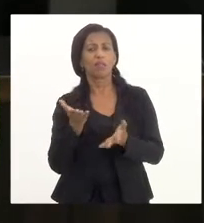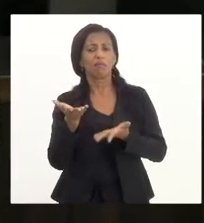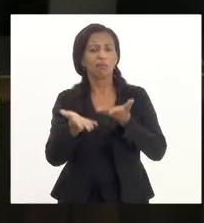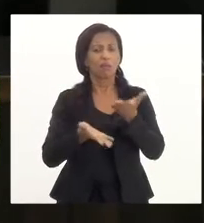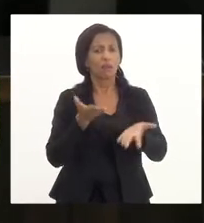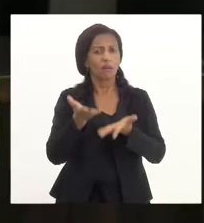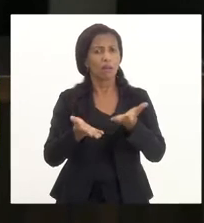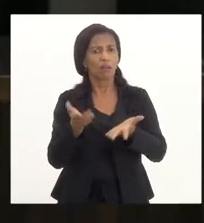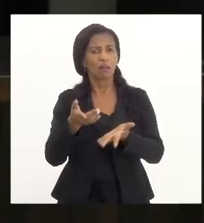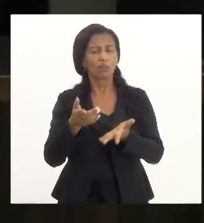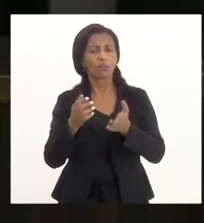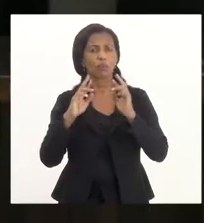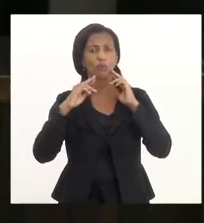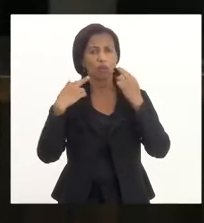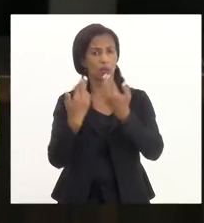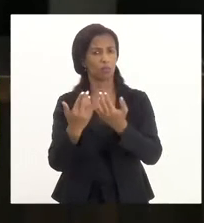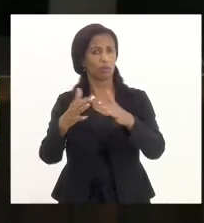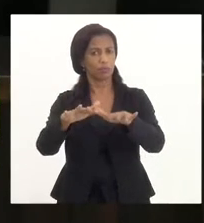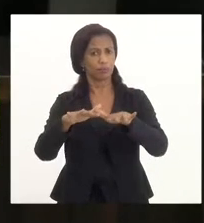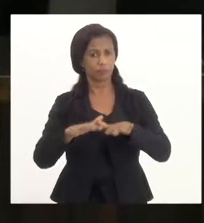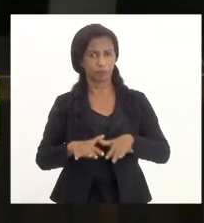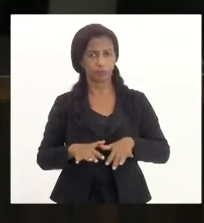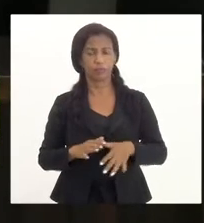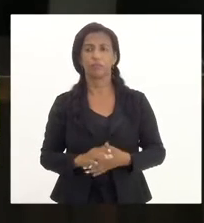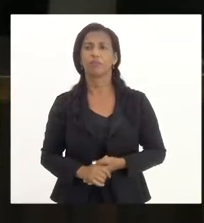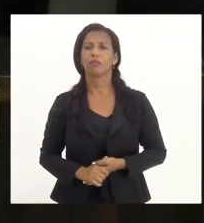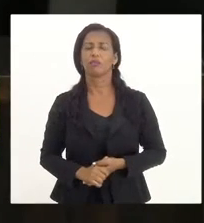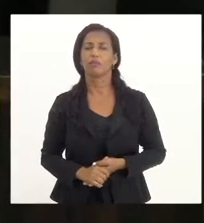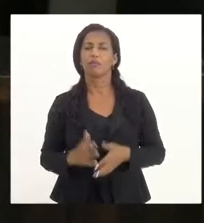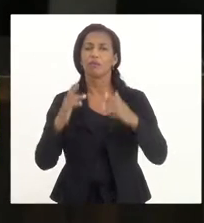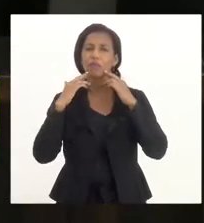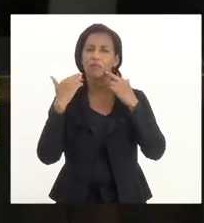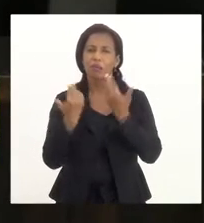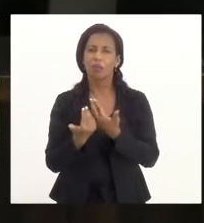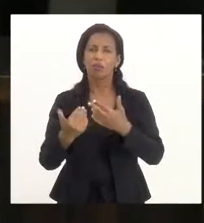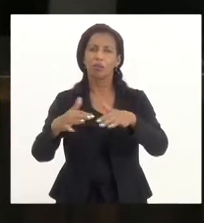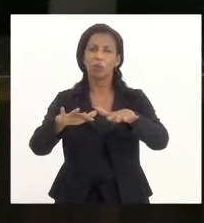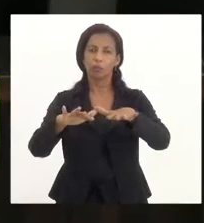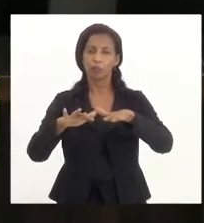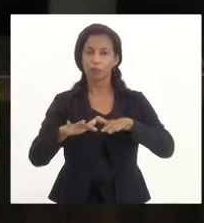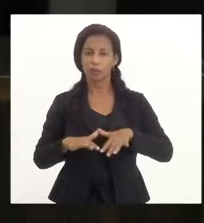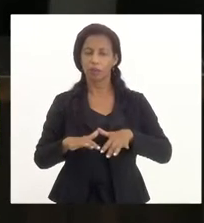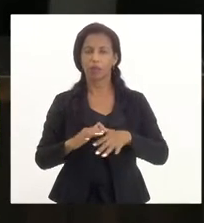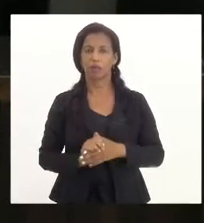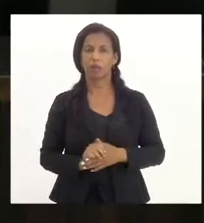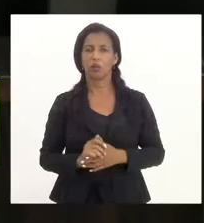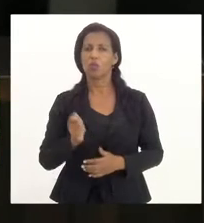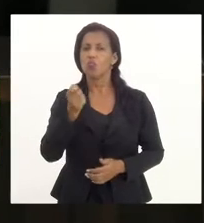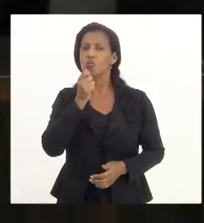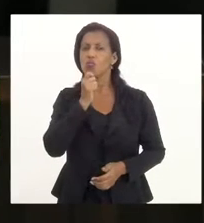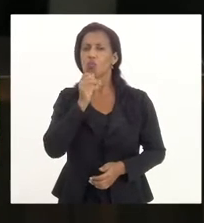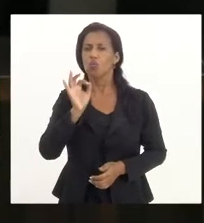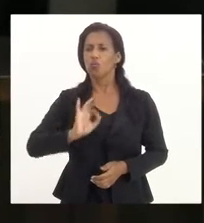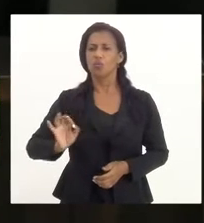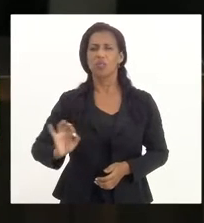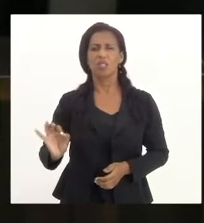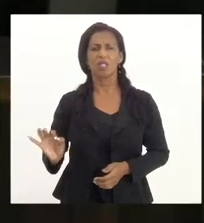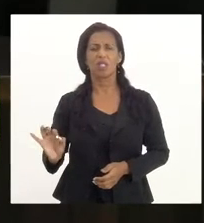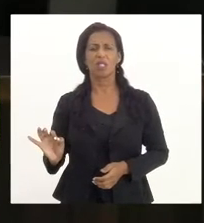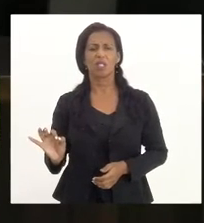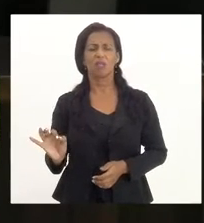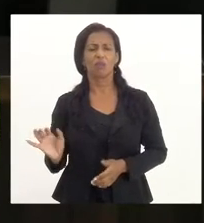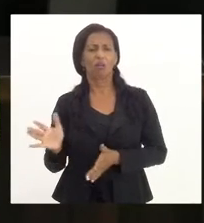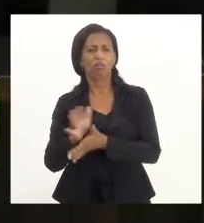Na audiência pública em audiência pública não tem nenhum caráter